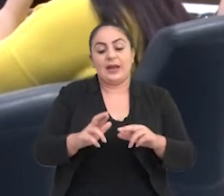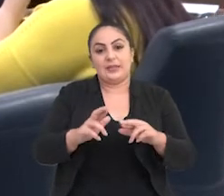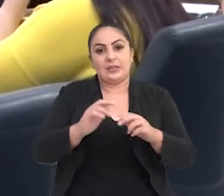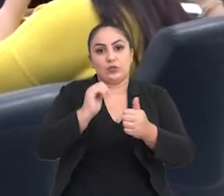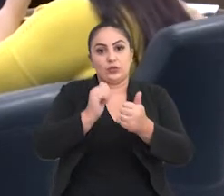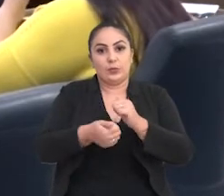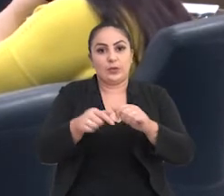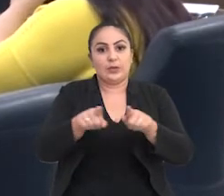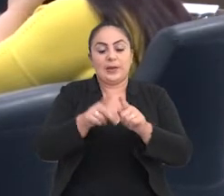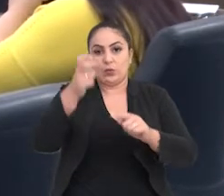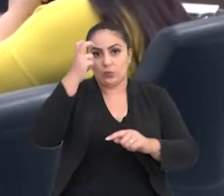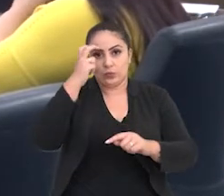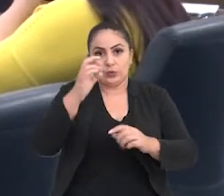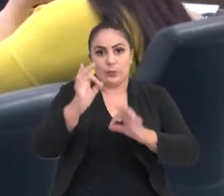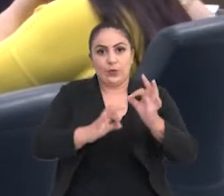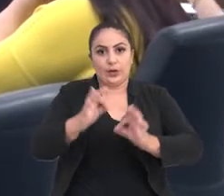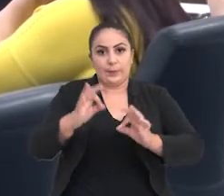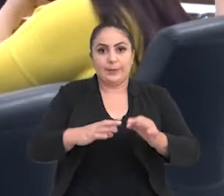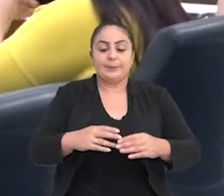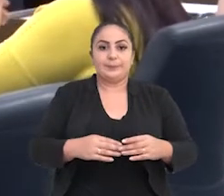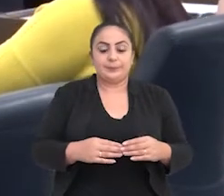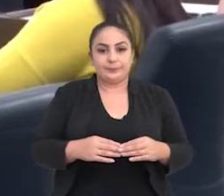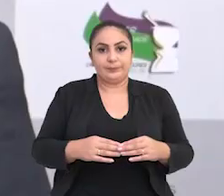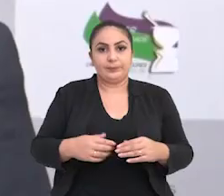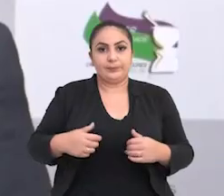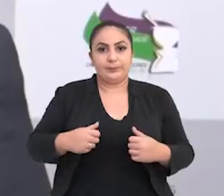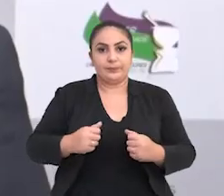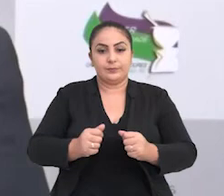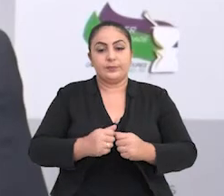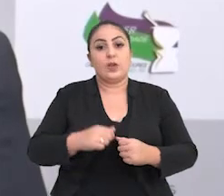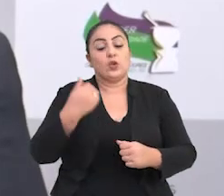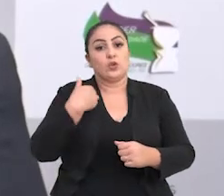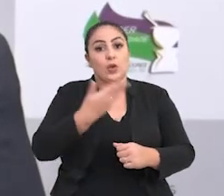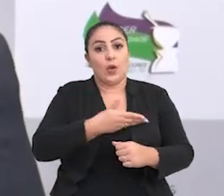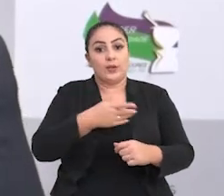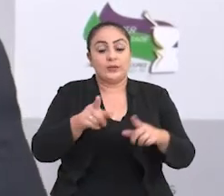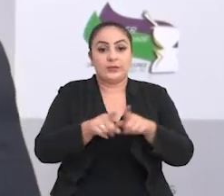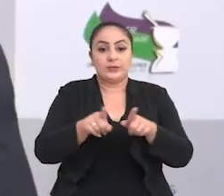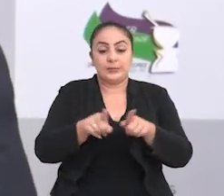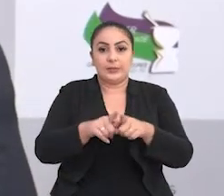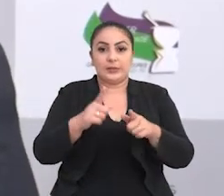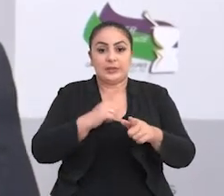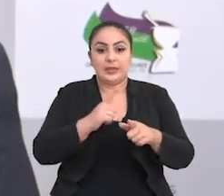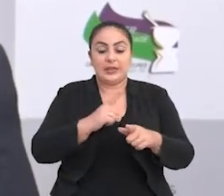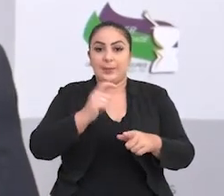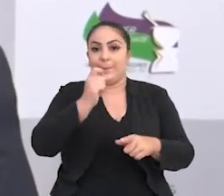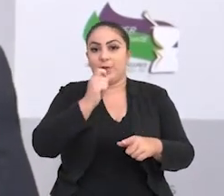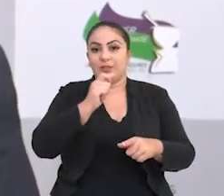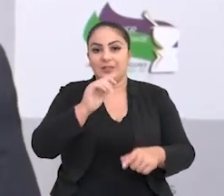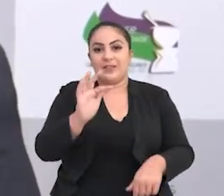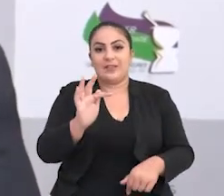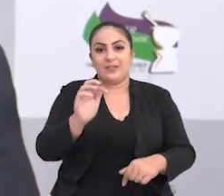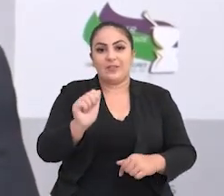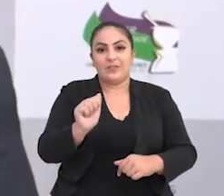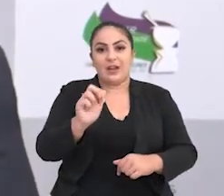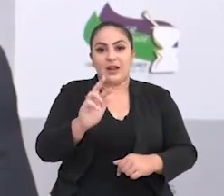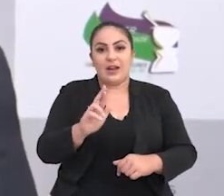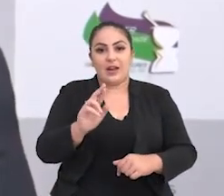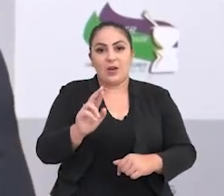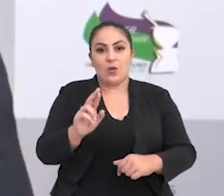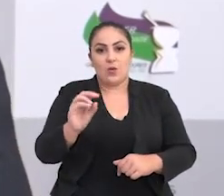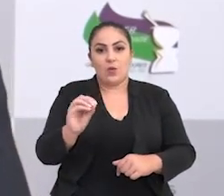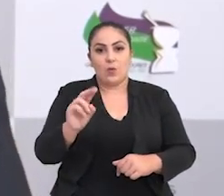a inclusão das áreas do esporte e cultura no programa. Nós através aí do repórter Farroupilha,